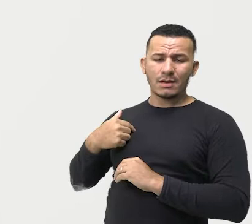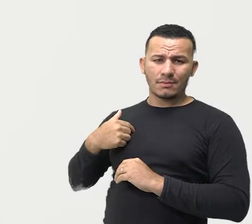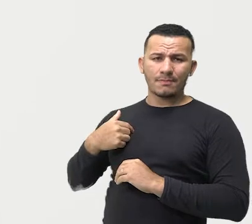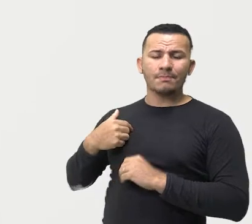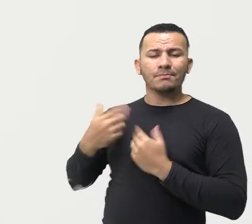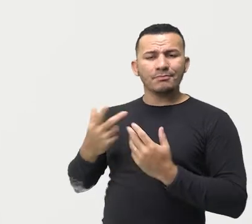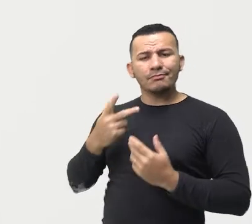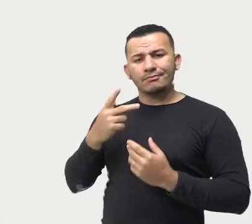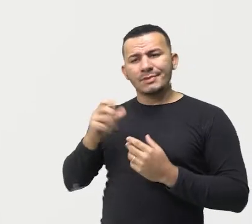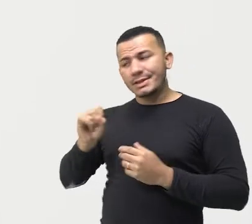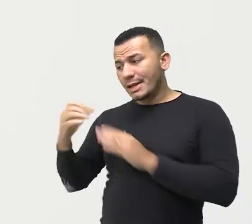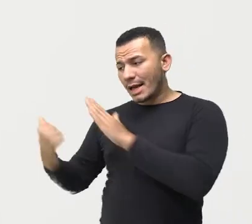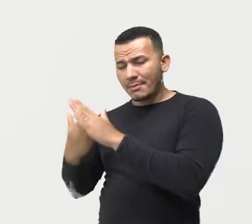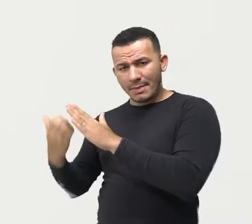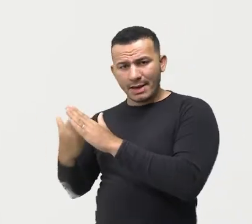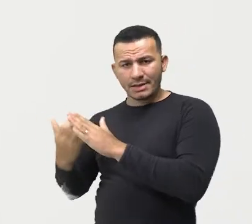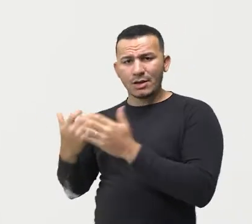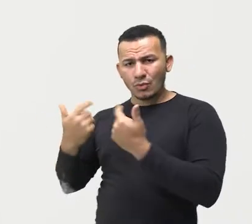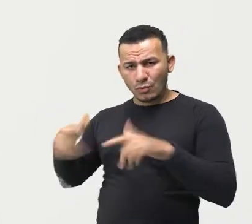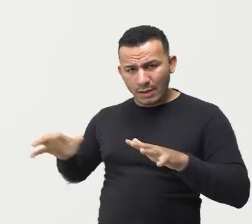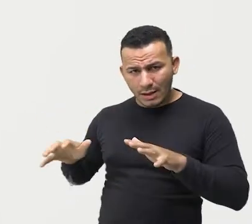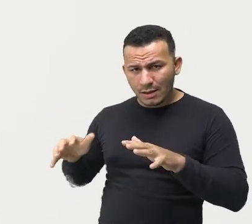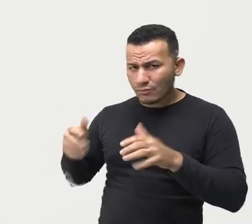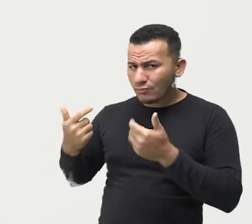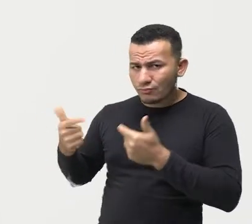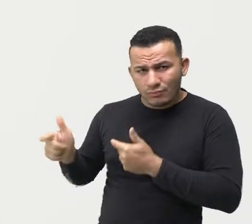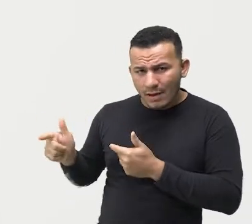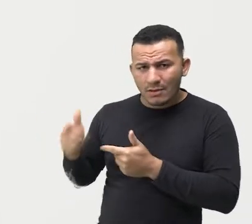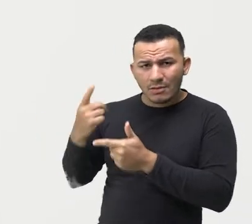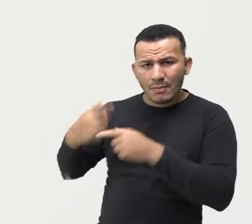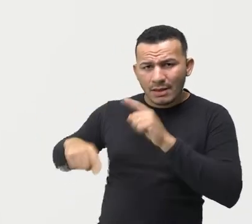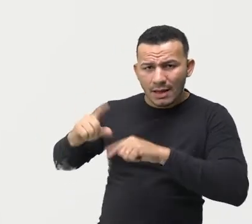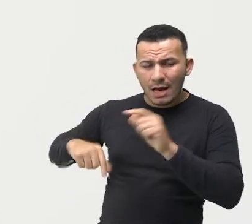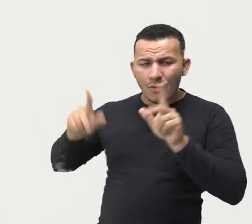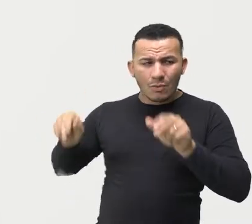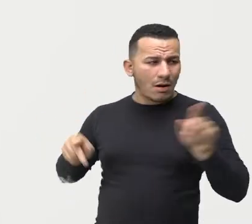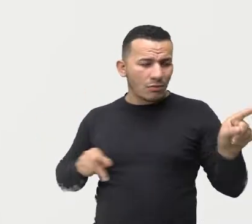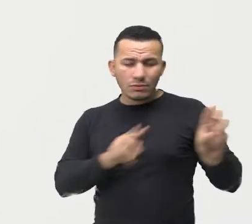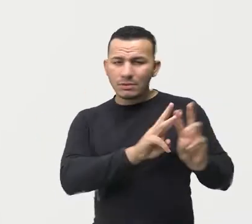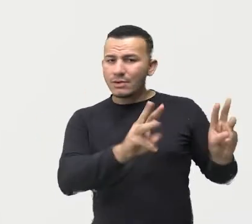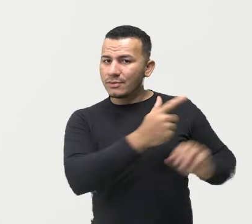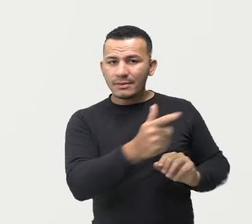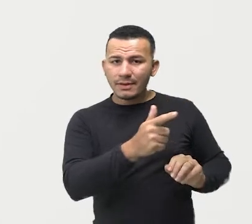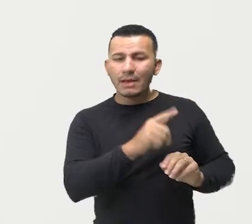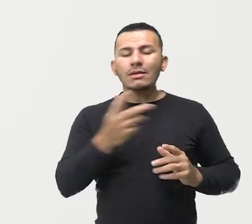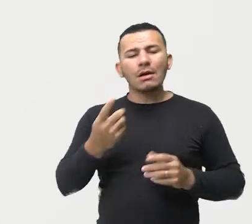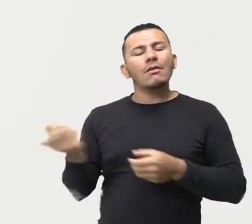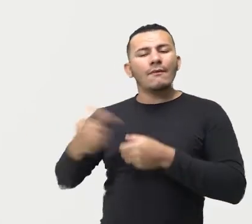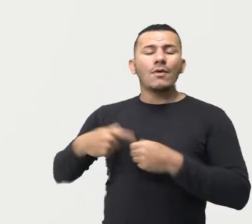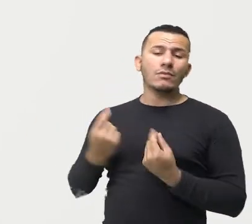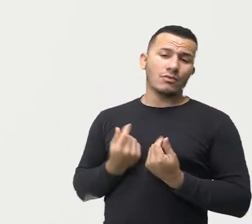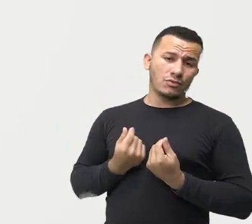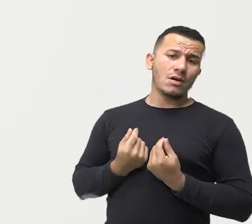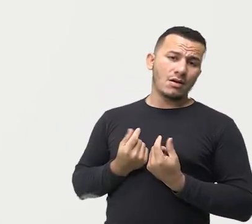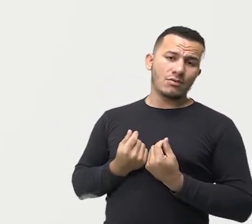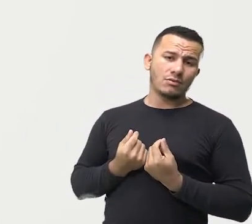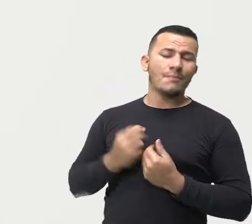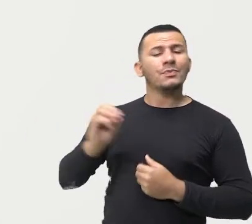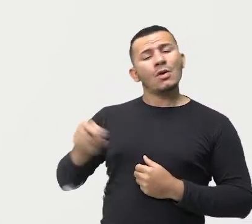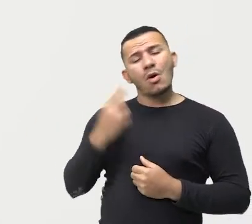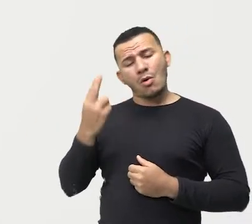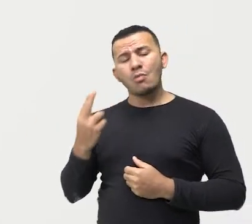então já que a empresa não tem um produto que que ela queria que devolvesse o dinheiro certo ou que a empresa resolvesse o problema